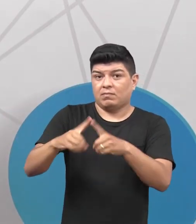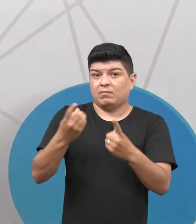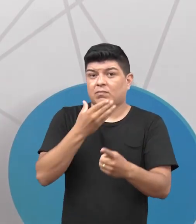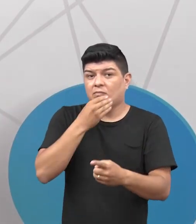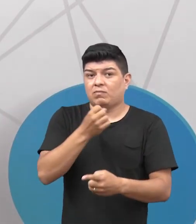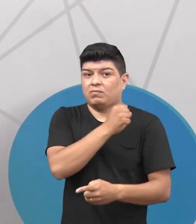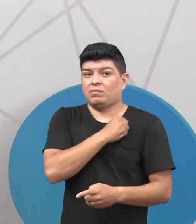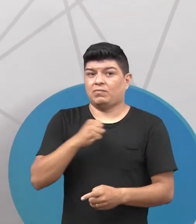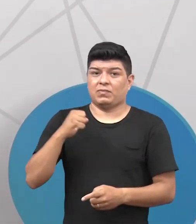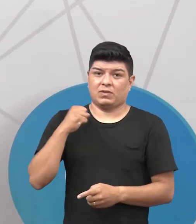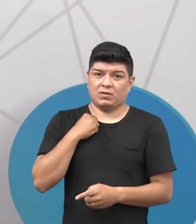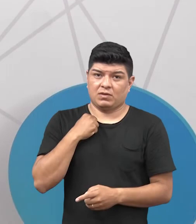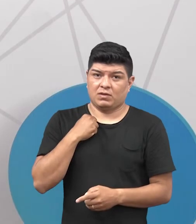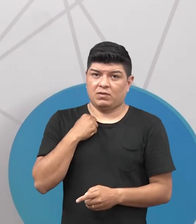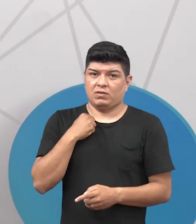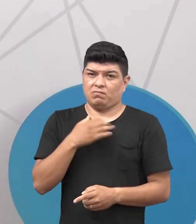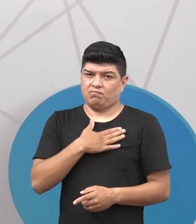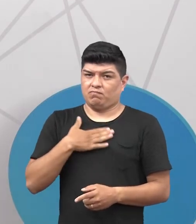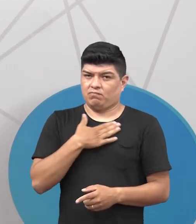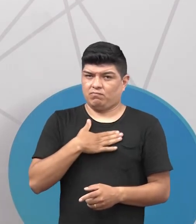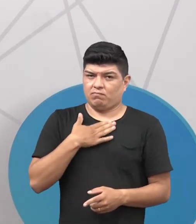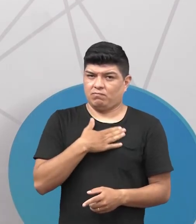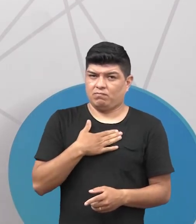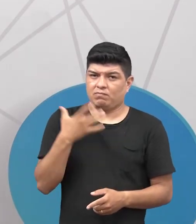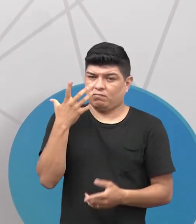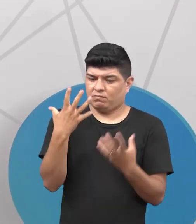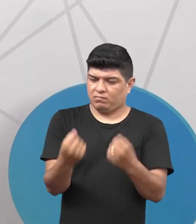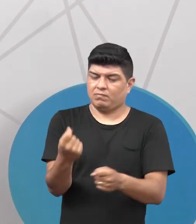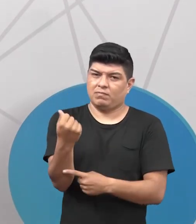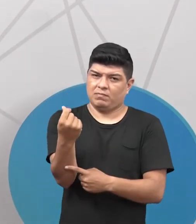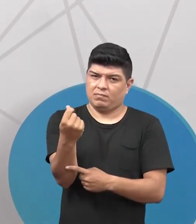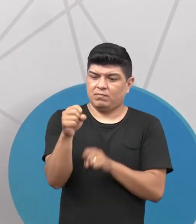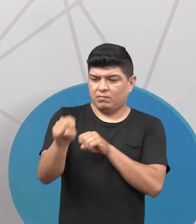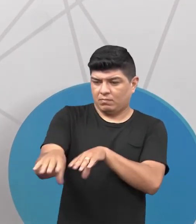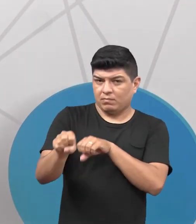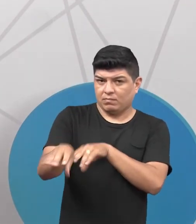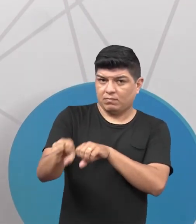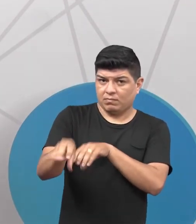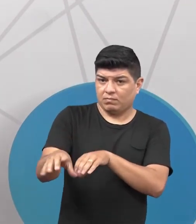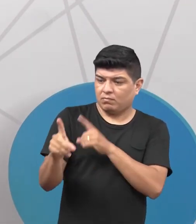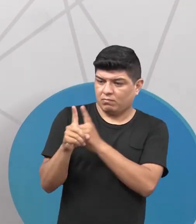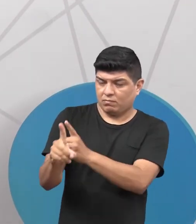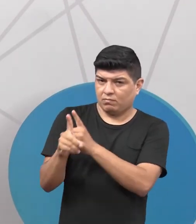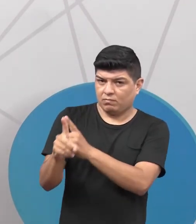achava que quem recebe dinheiro para ensinar não ensina o que tem que ser ensinado. Ensina aquilo que o